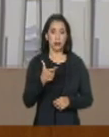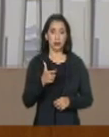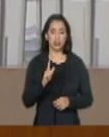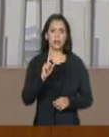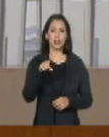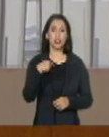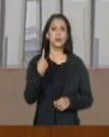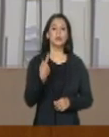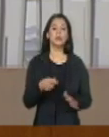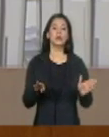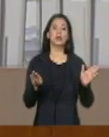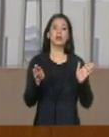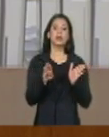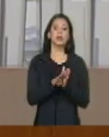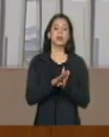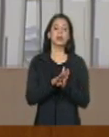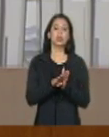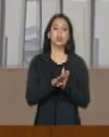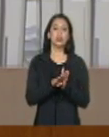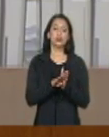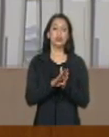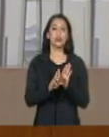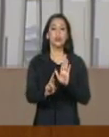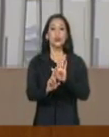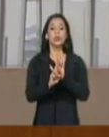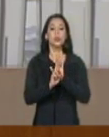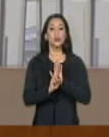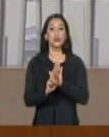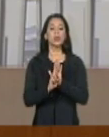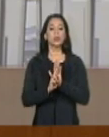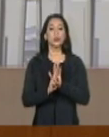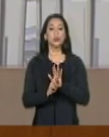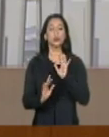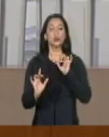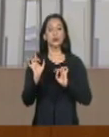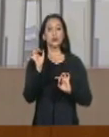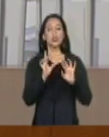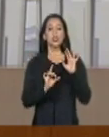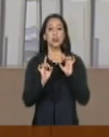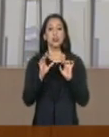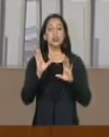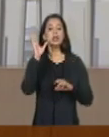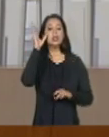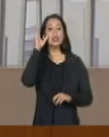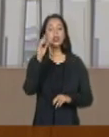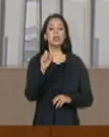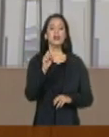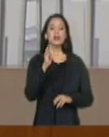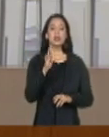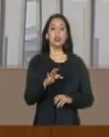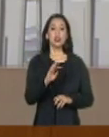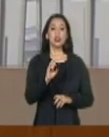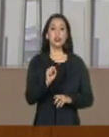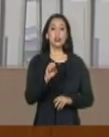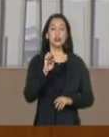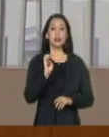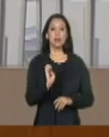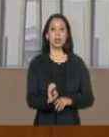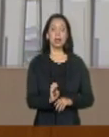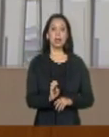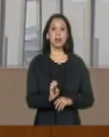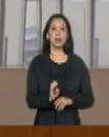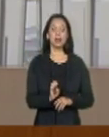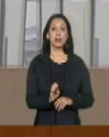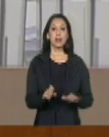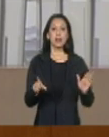chegou um recurso extraordinário de decisão do TSE que aplicava imediatamente a